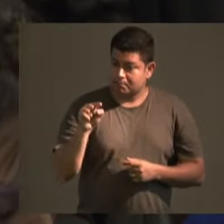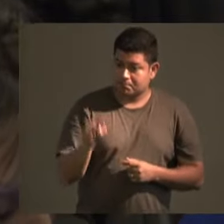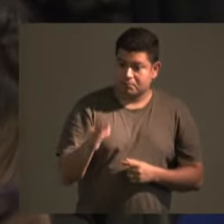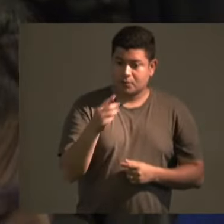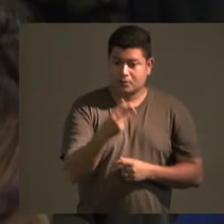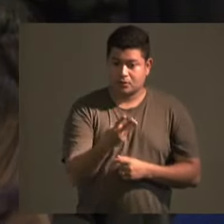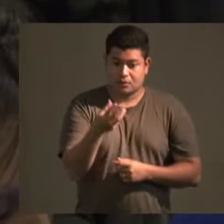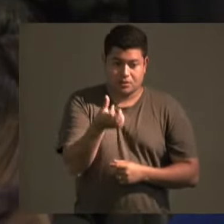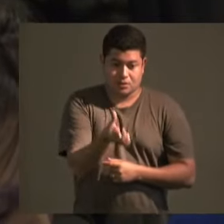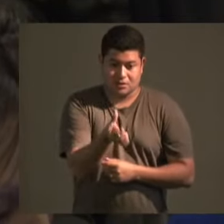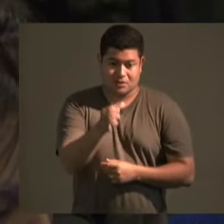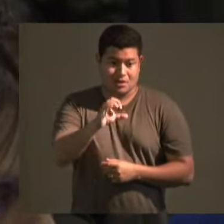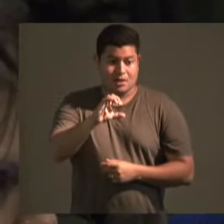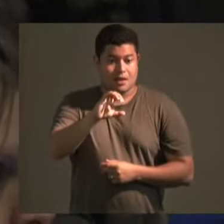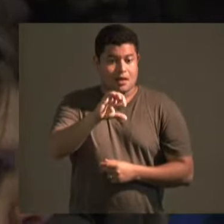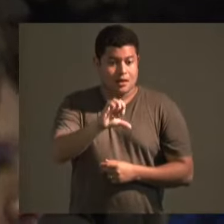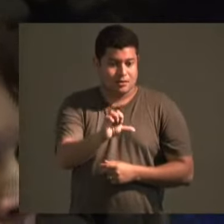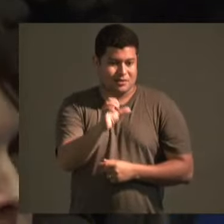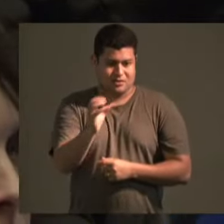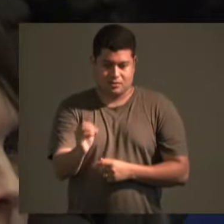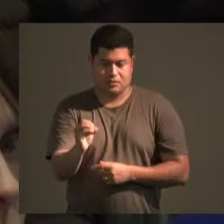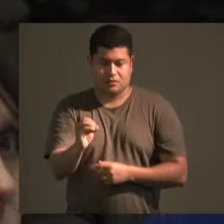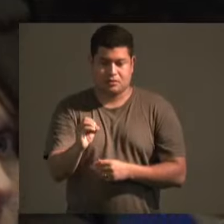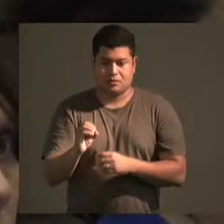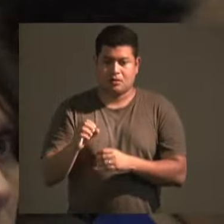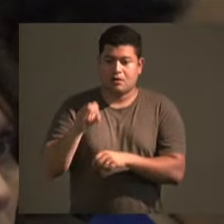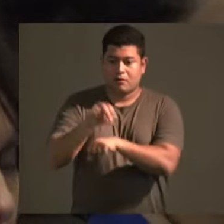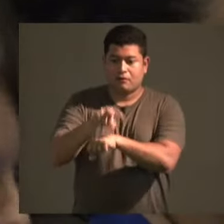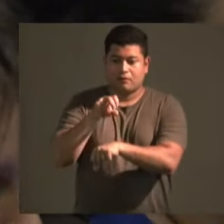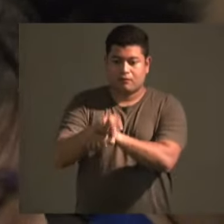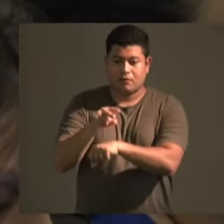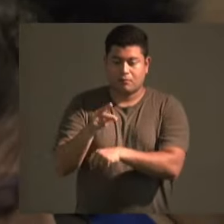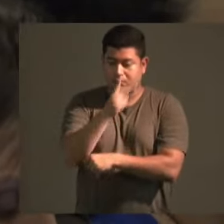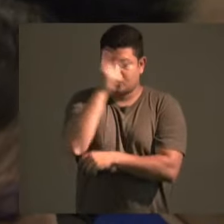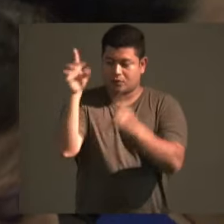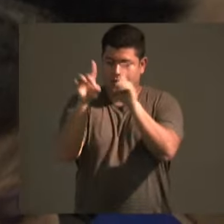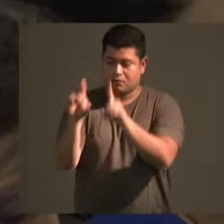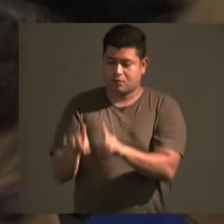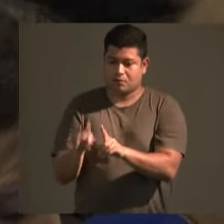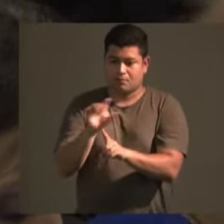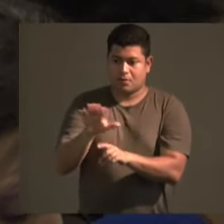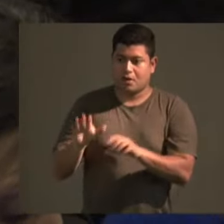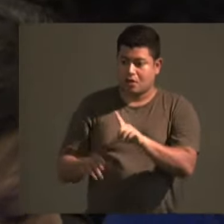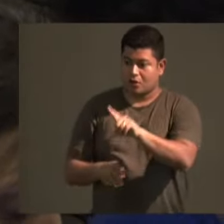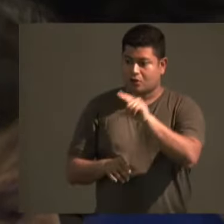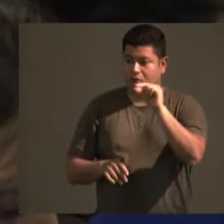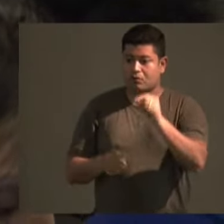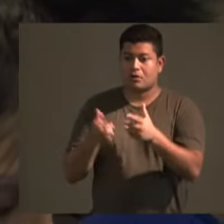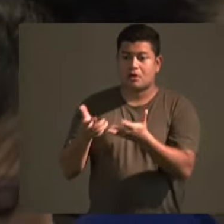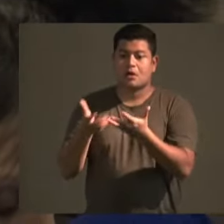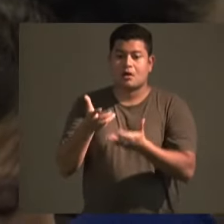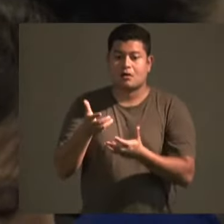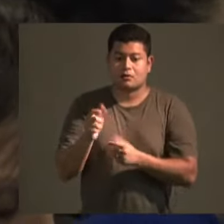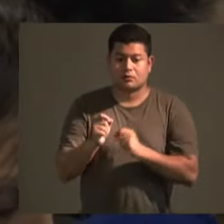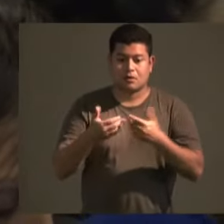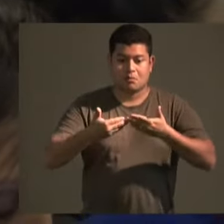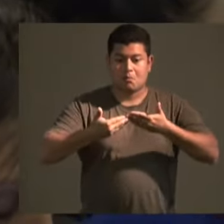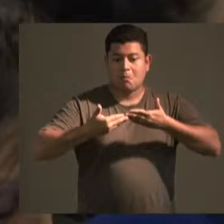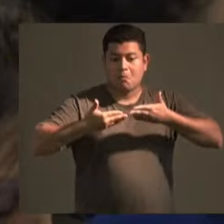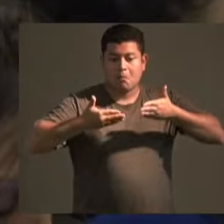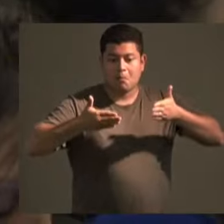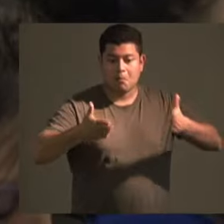1.360 vagas abertas para pessoa com deficiência, mas eles escolhem o que eles querem. Essa porta aberta que a gente fala com o Ministério